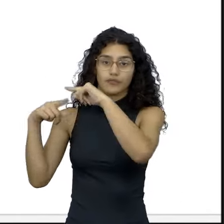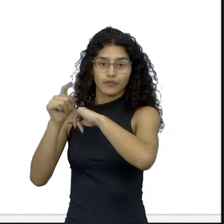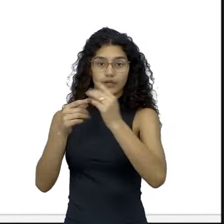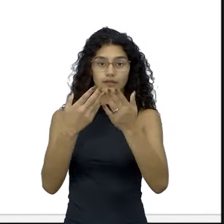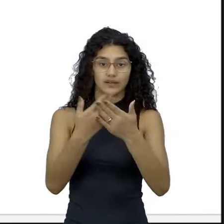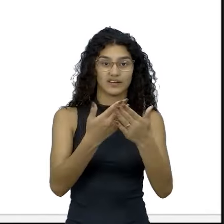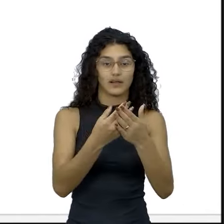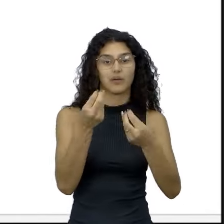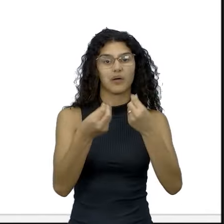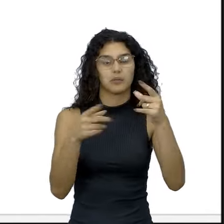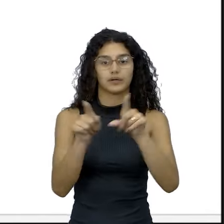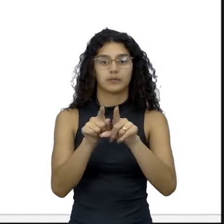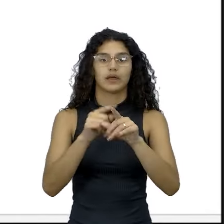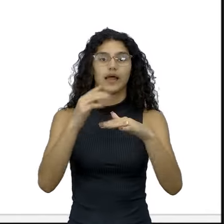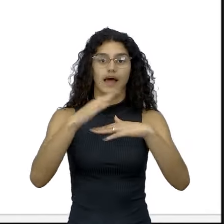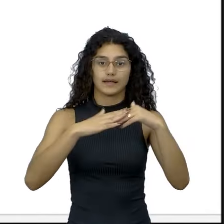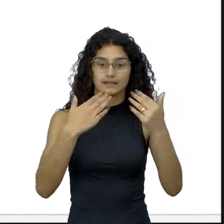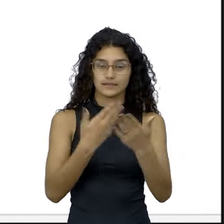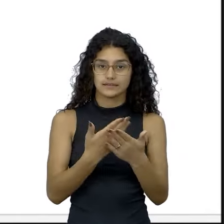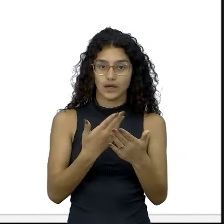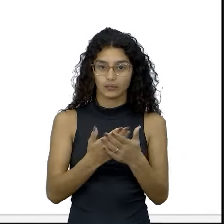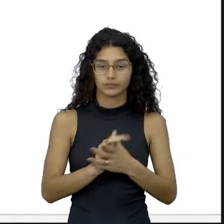aulas, com as aulas.